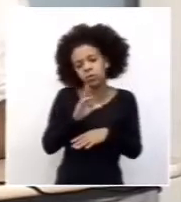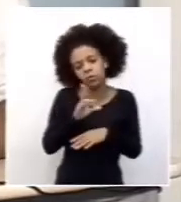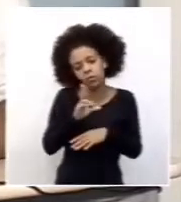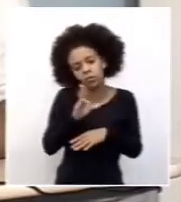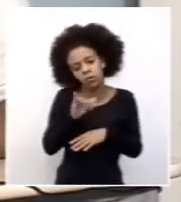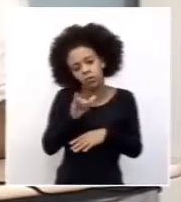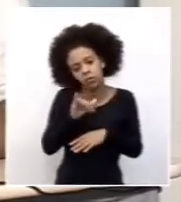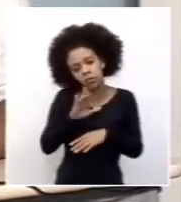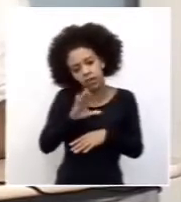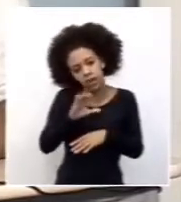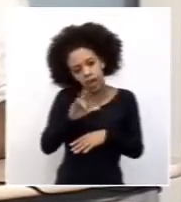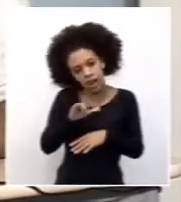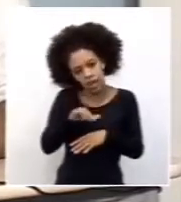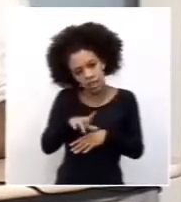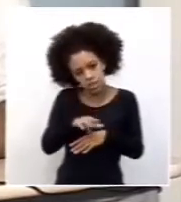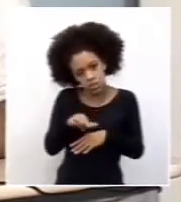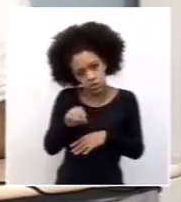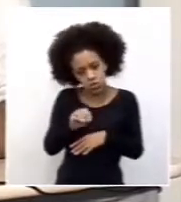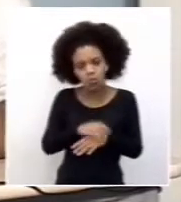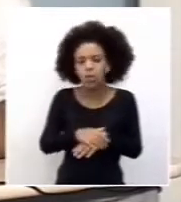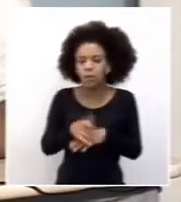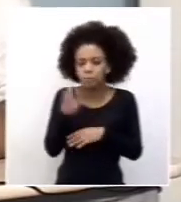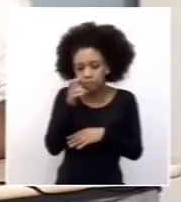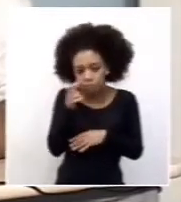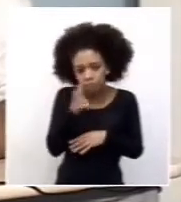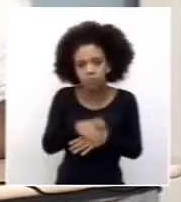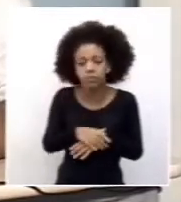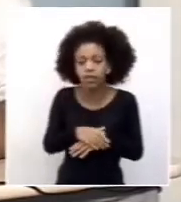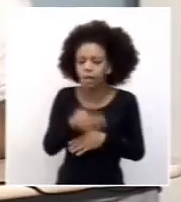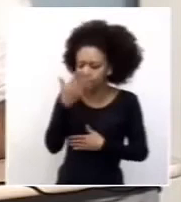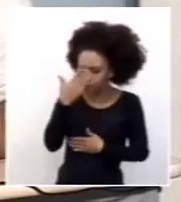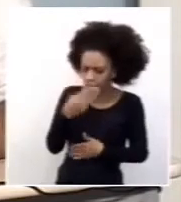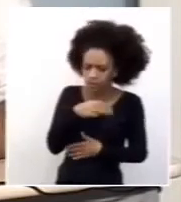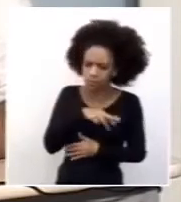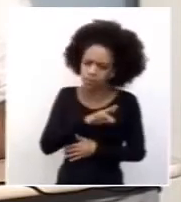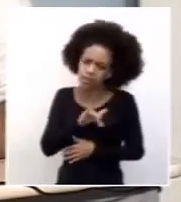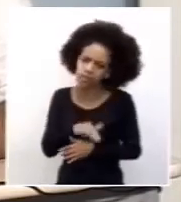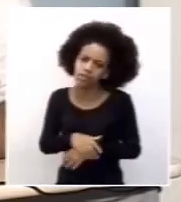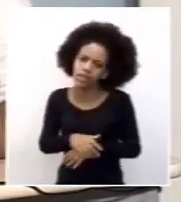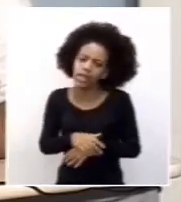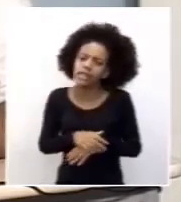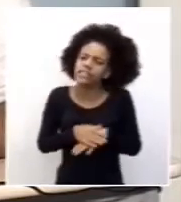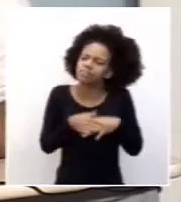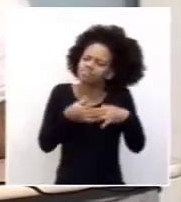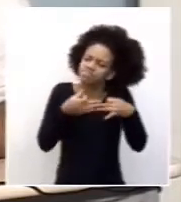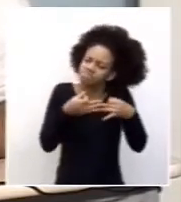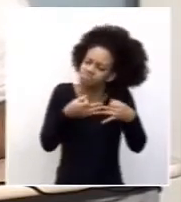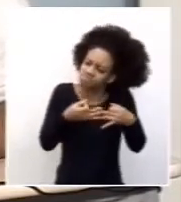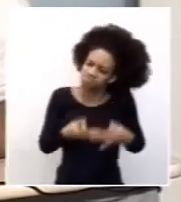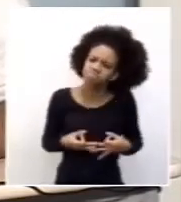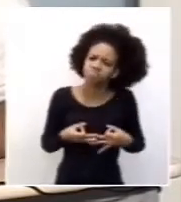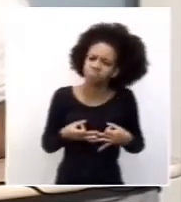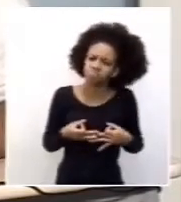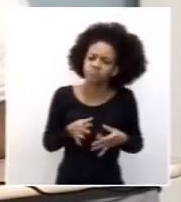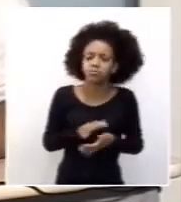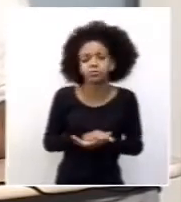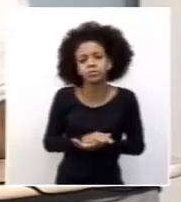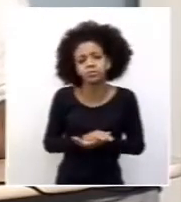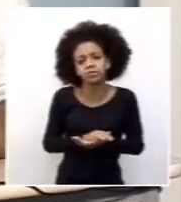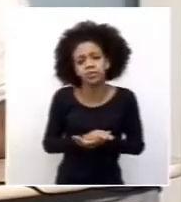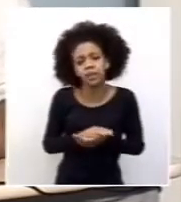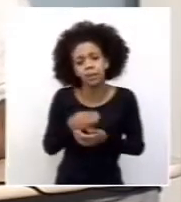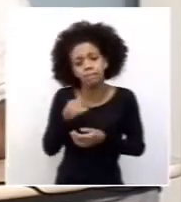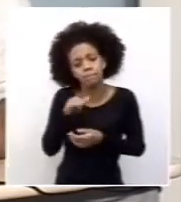muito interessante. Ótimo. A Maria, muito obrigado Maria, dizendo que é muito assertiva. E o